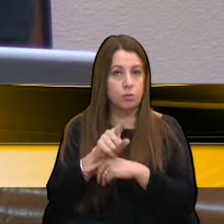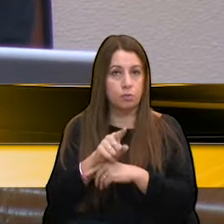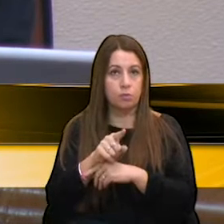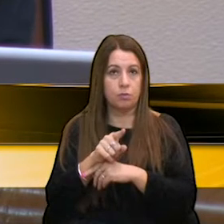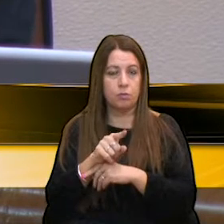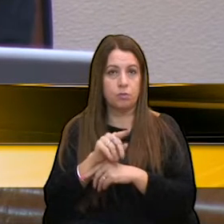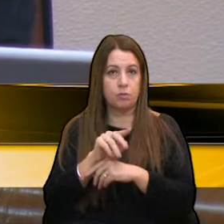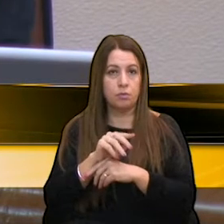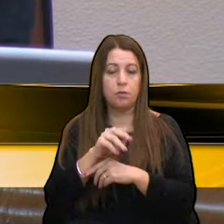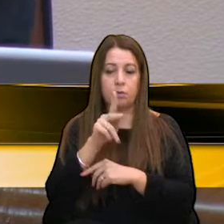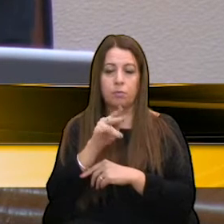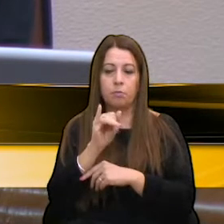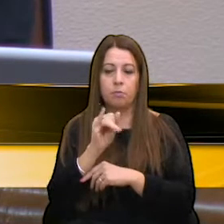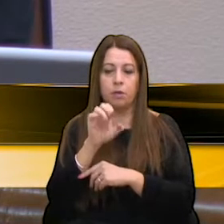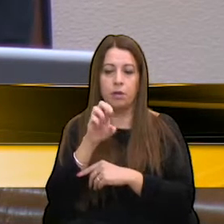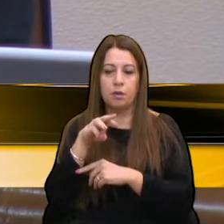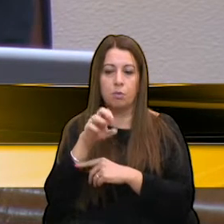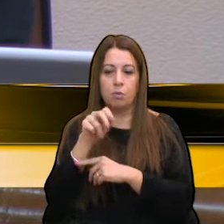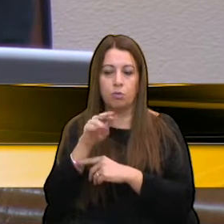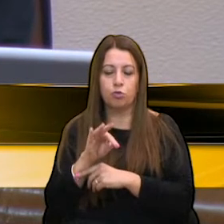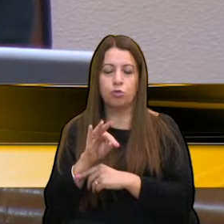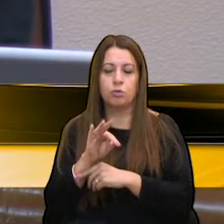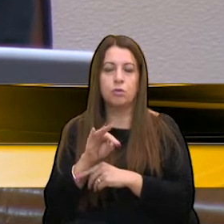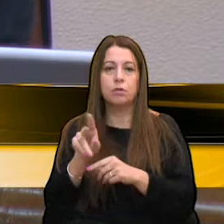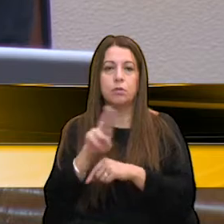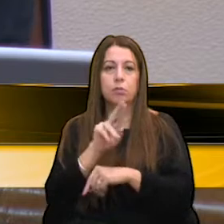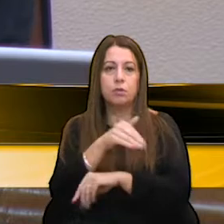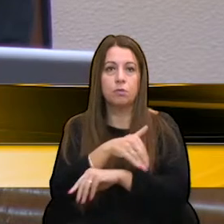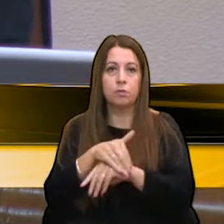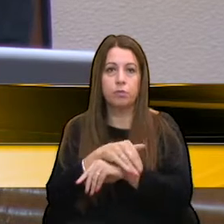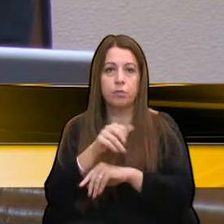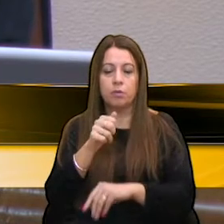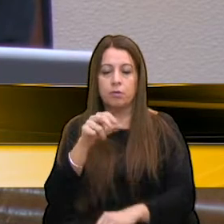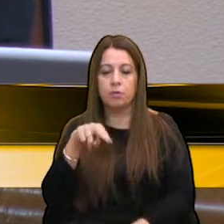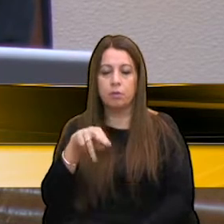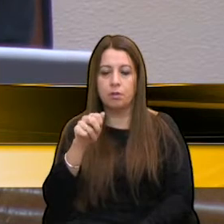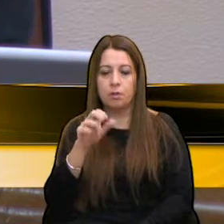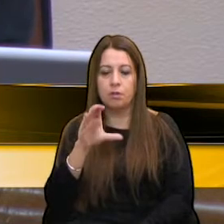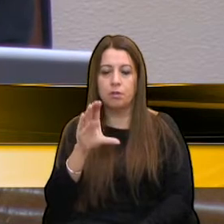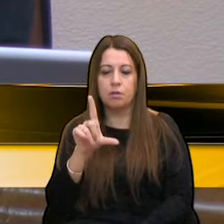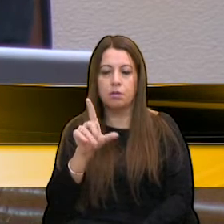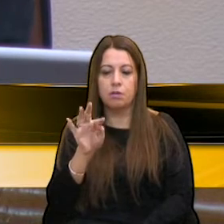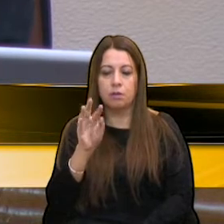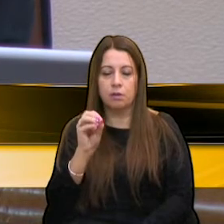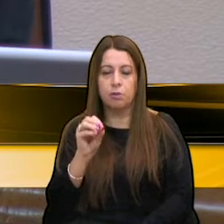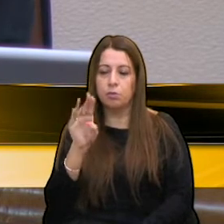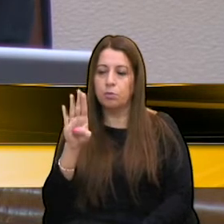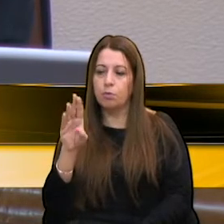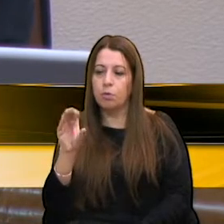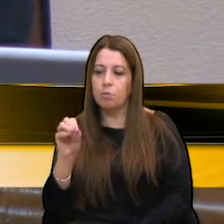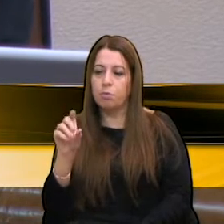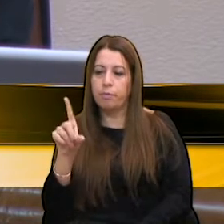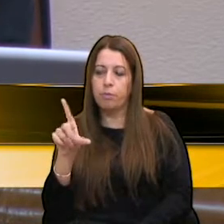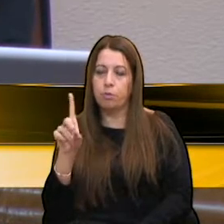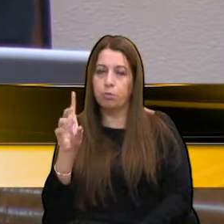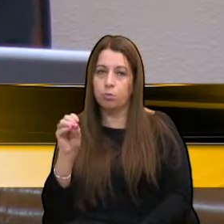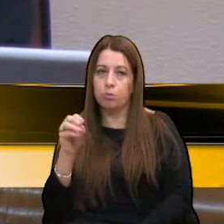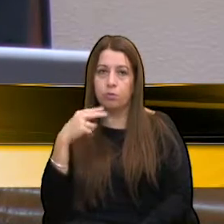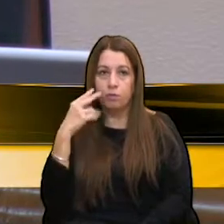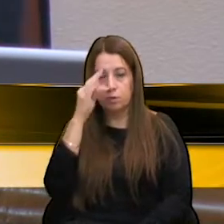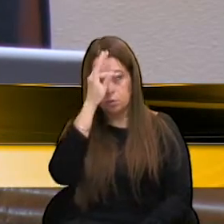do loteamento residencial Piemonte, bairro Diamantino, com o nome de rua Anacleto Alberto Boldo. Relator, vereador Gustavo